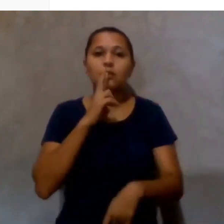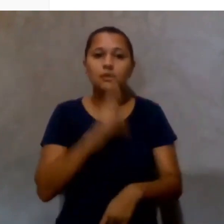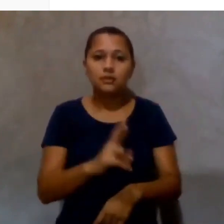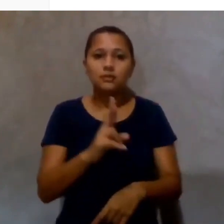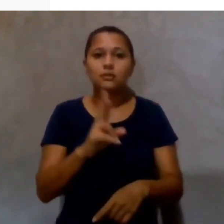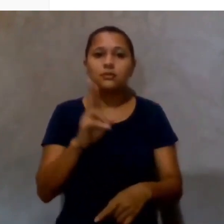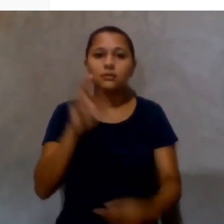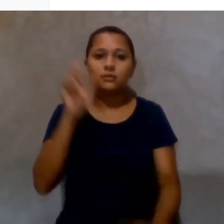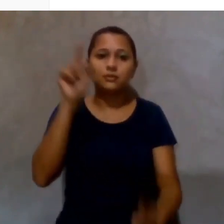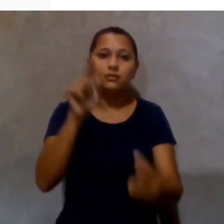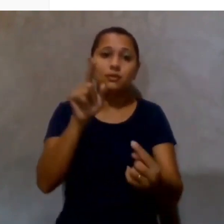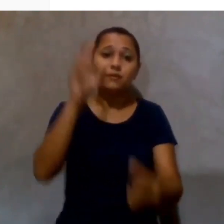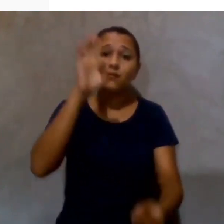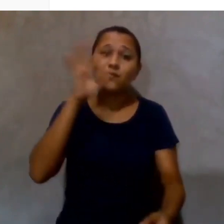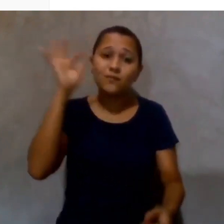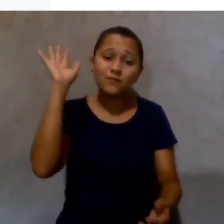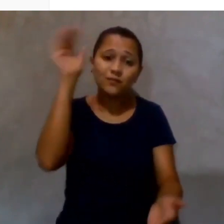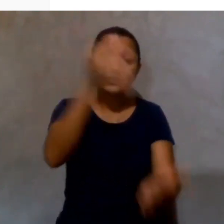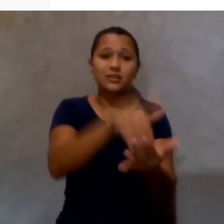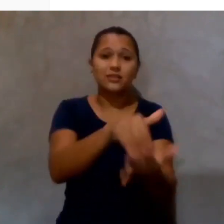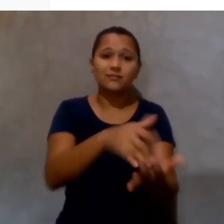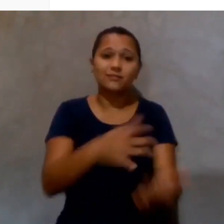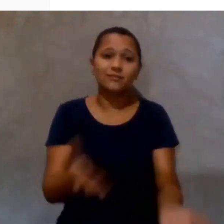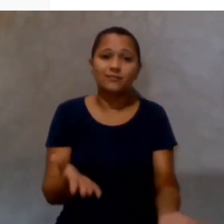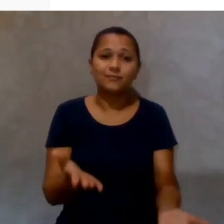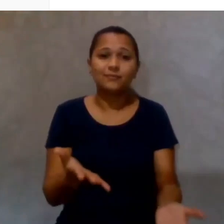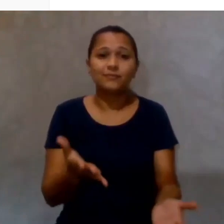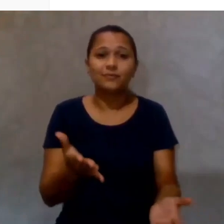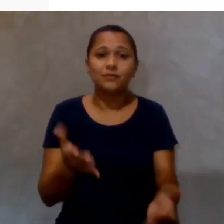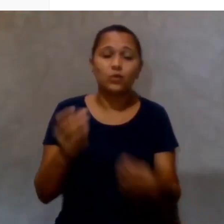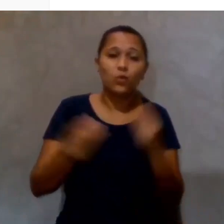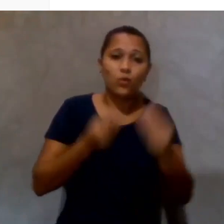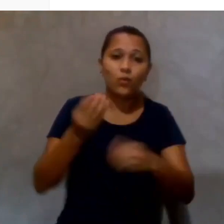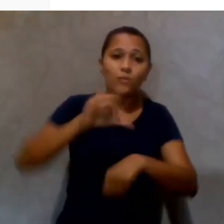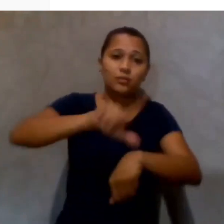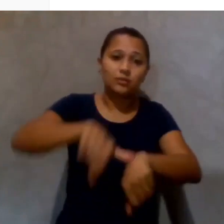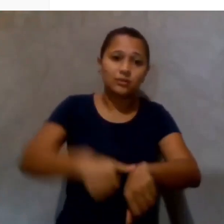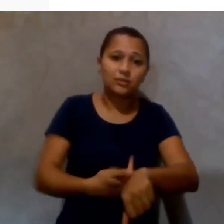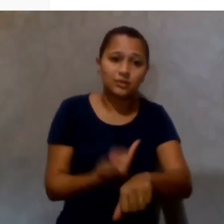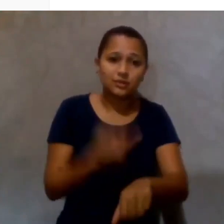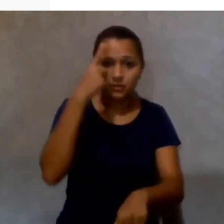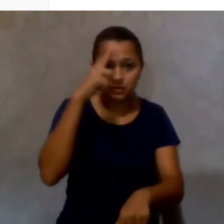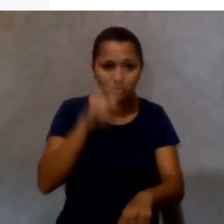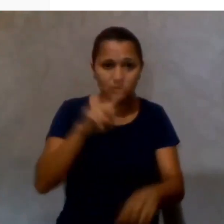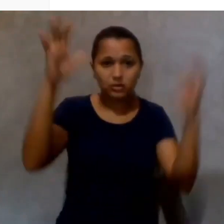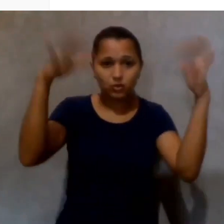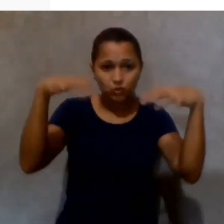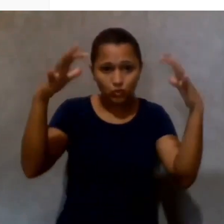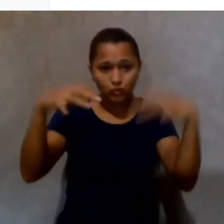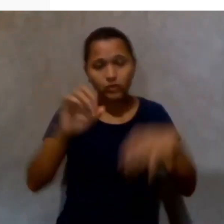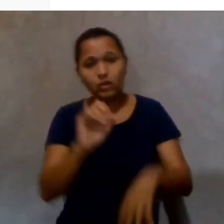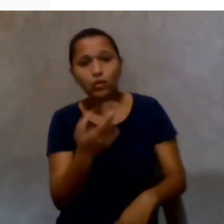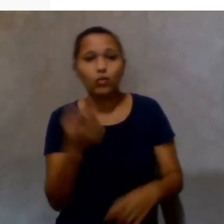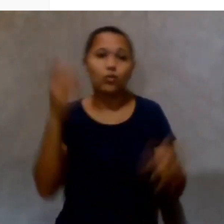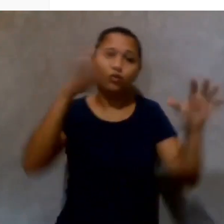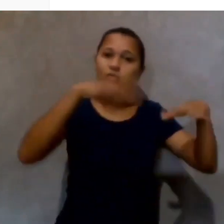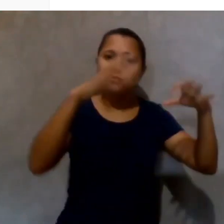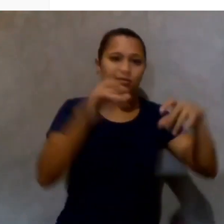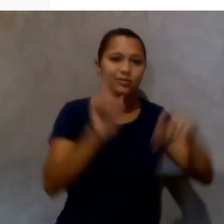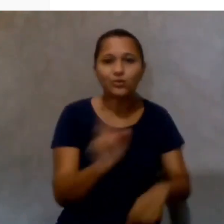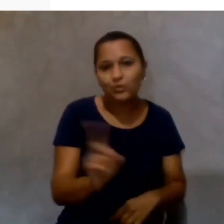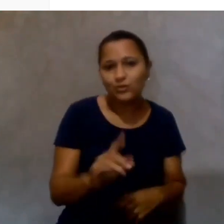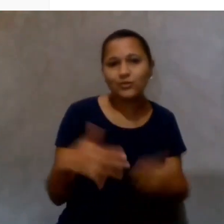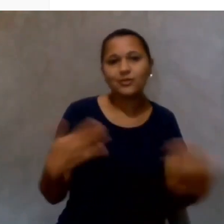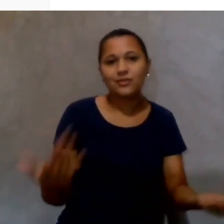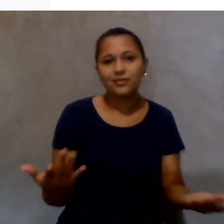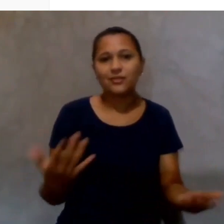a probabilidade final, a probabilidade dele se atrasar. Nesse dia, onde a estimativa